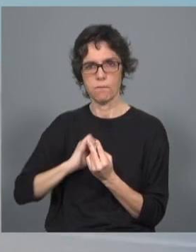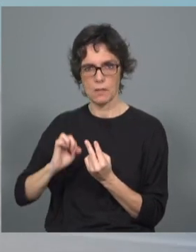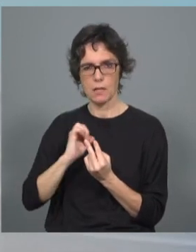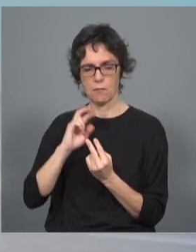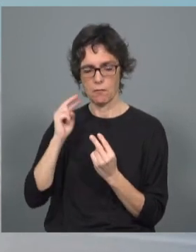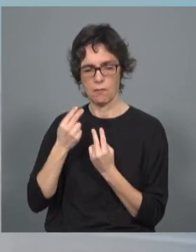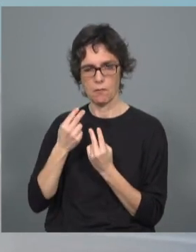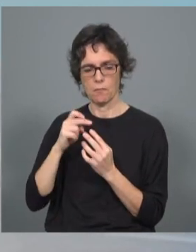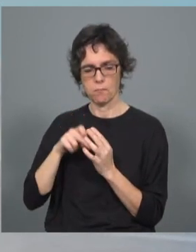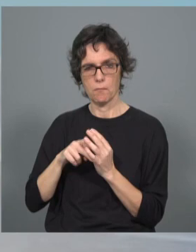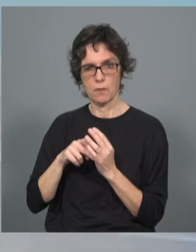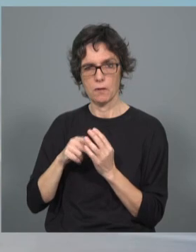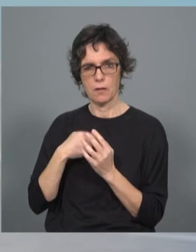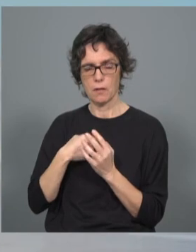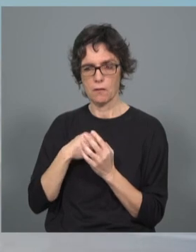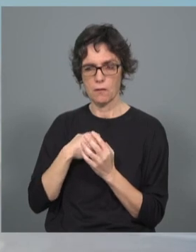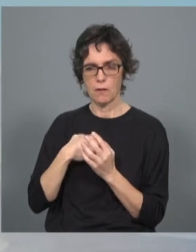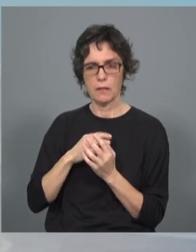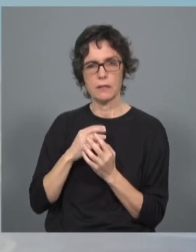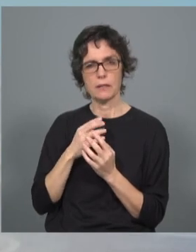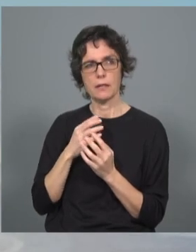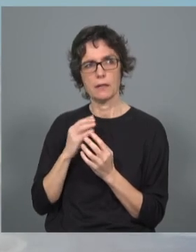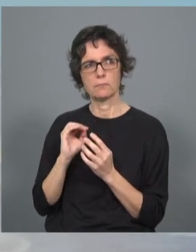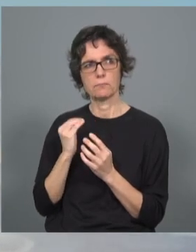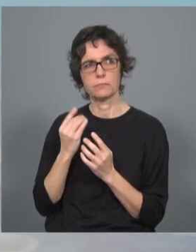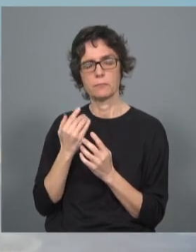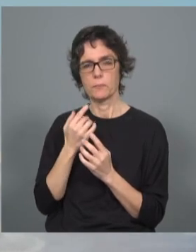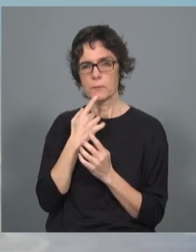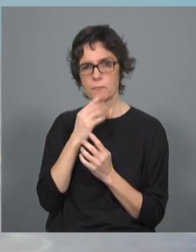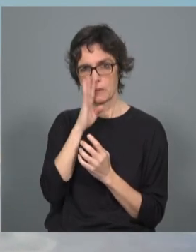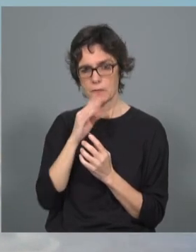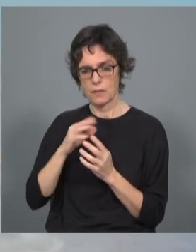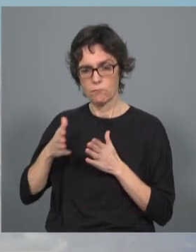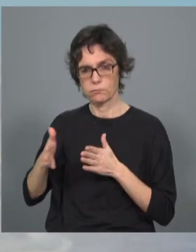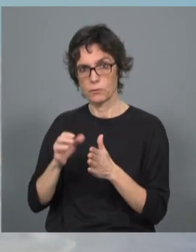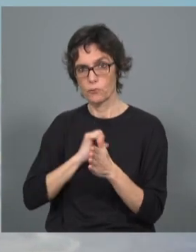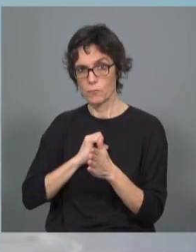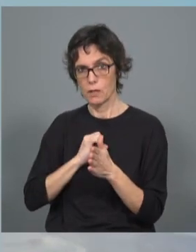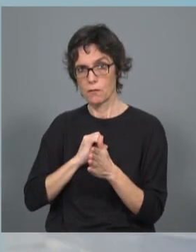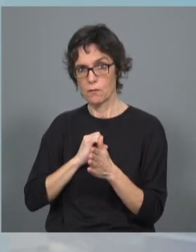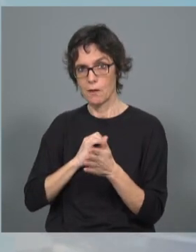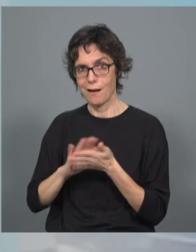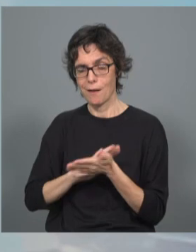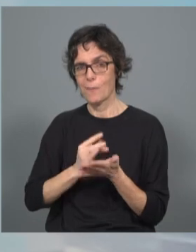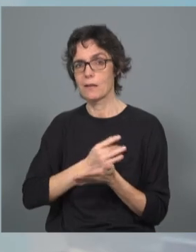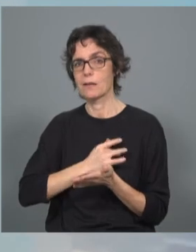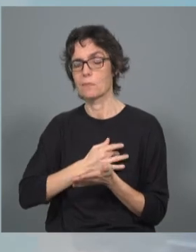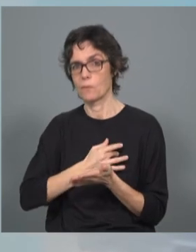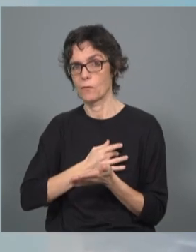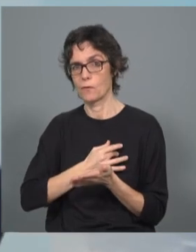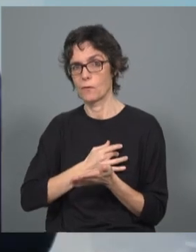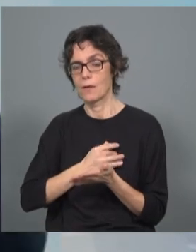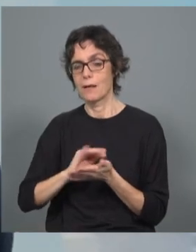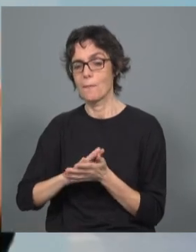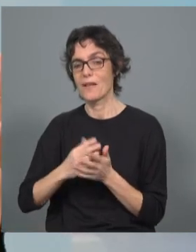o fundamental era eu perceber se de facto no caminho que eu estava a fazer um caminho de amor e de construção de uma nova